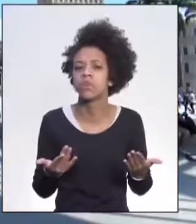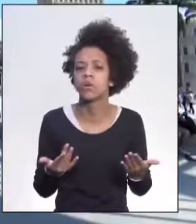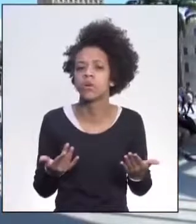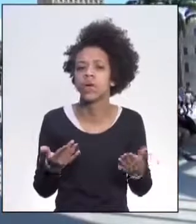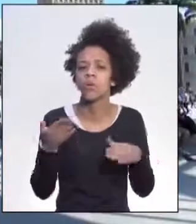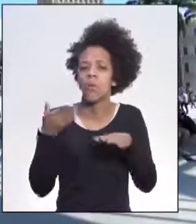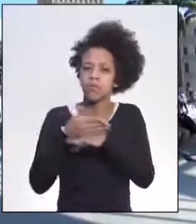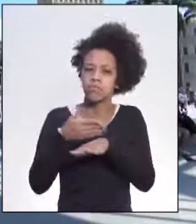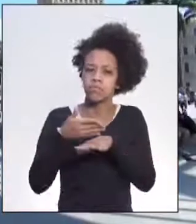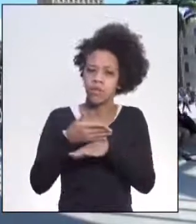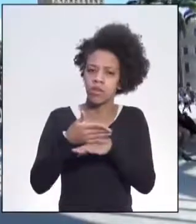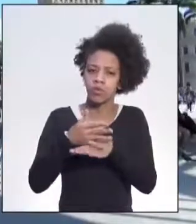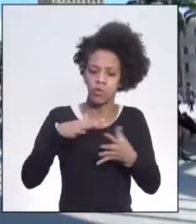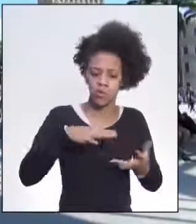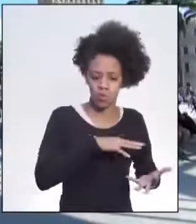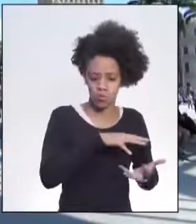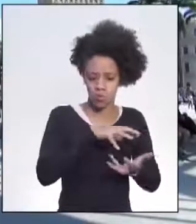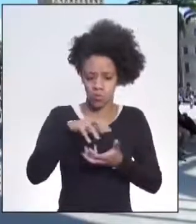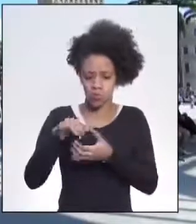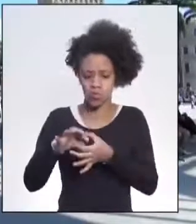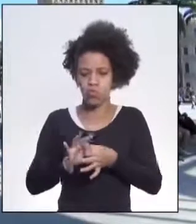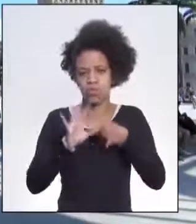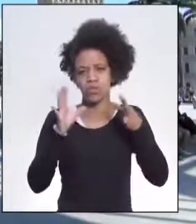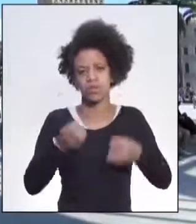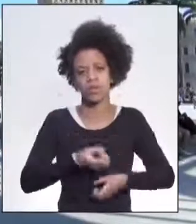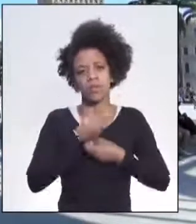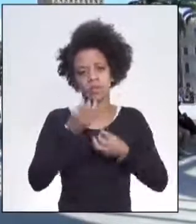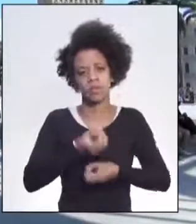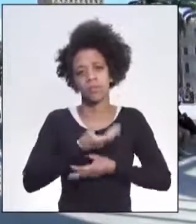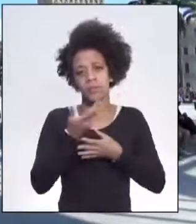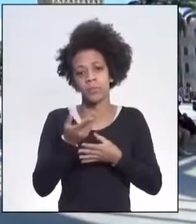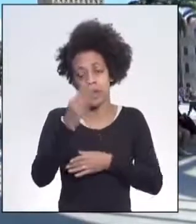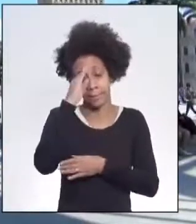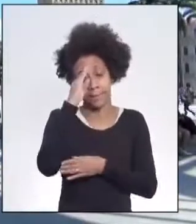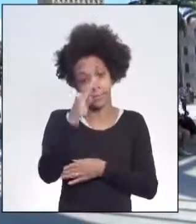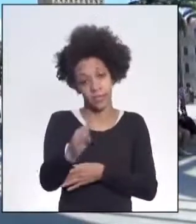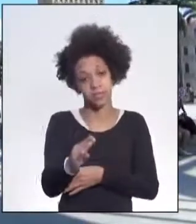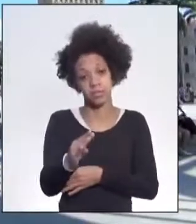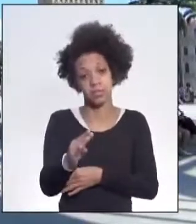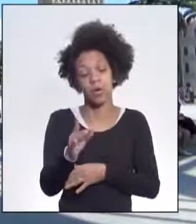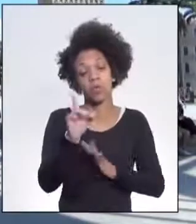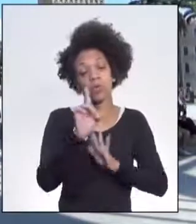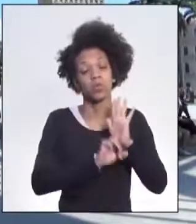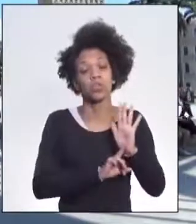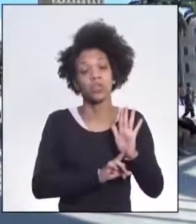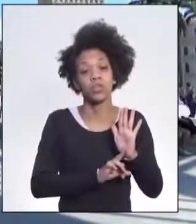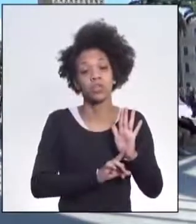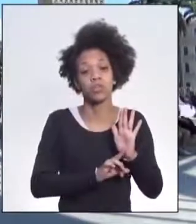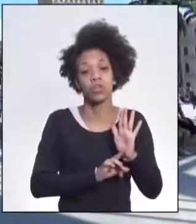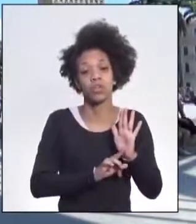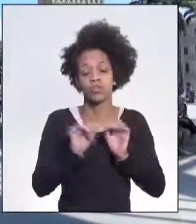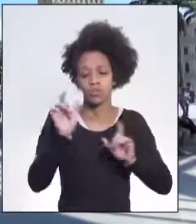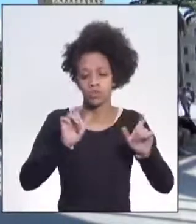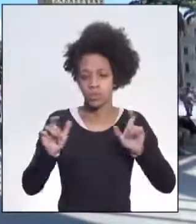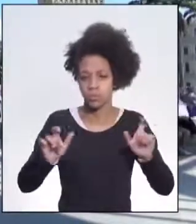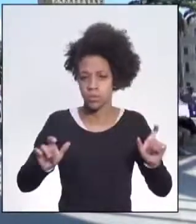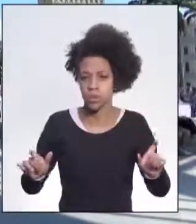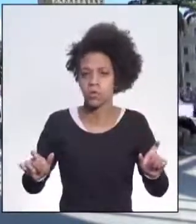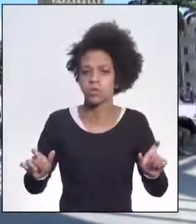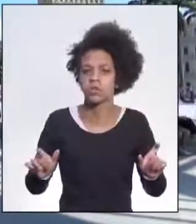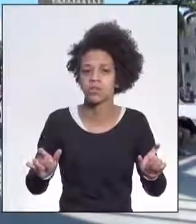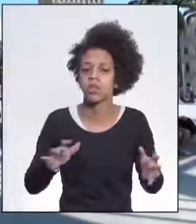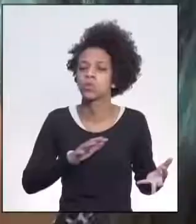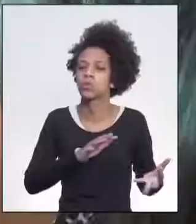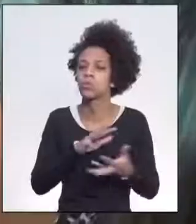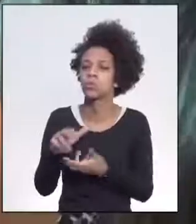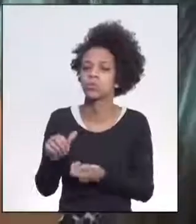acesso universal e livre à informação é uma prioridade e um direito das pessoas no